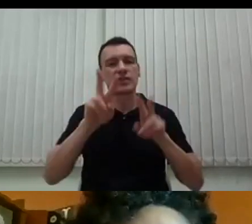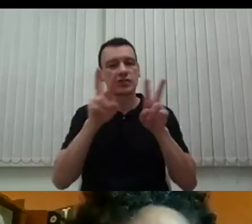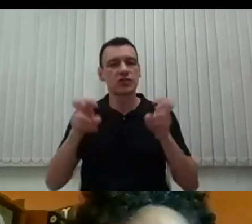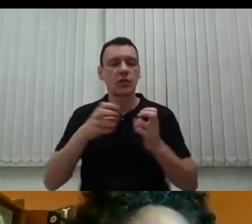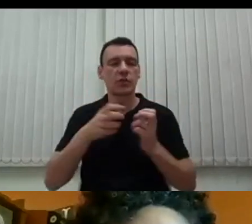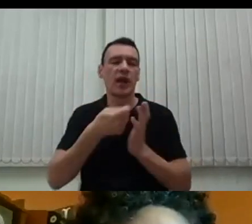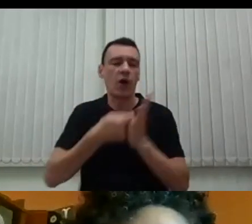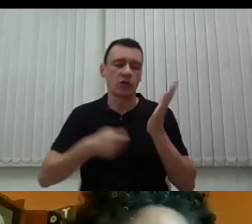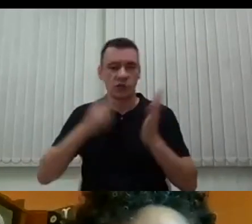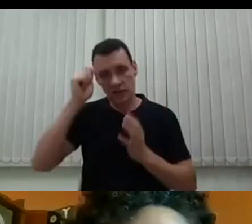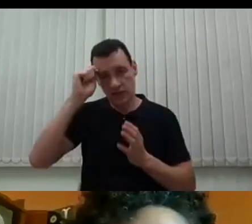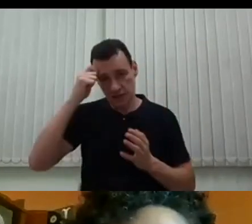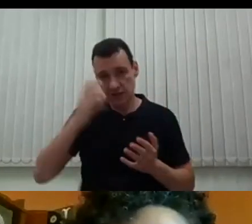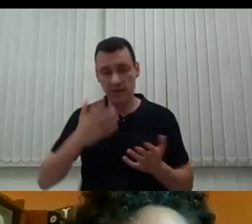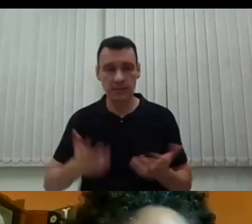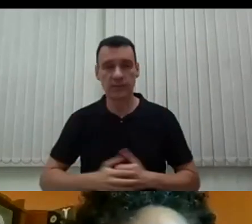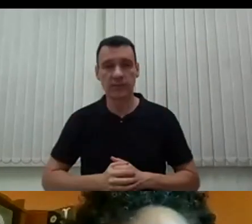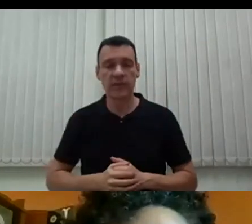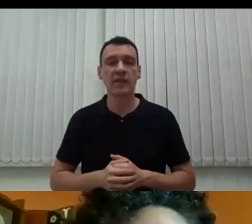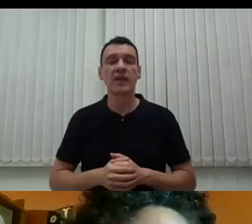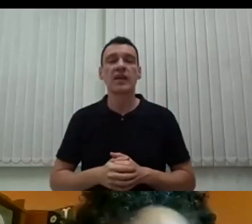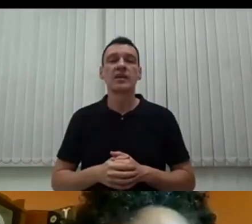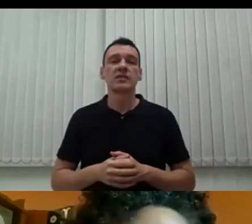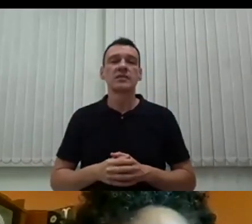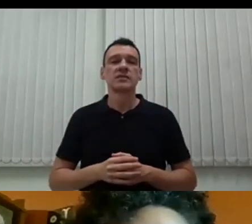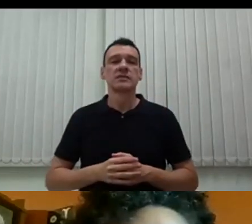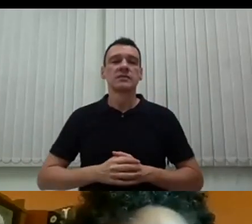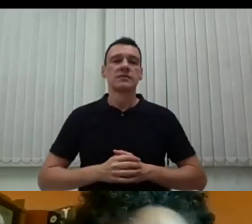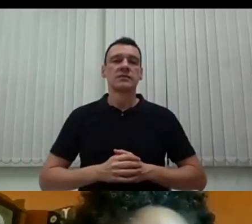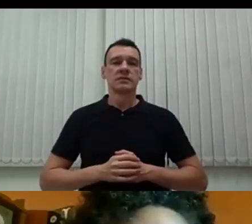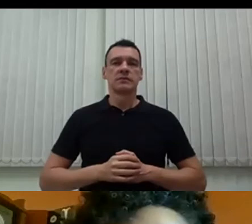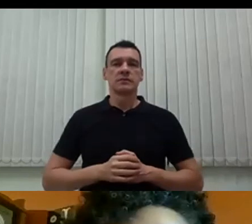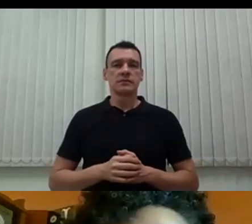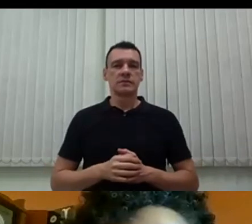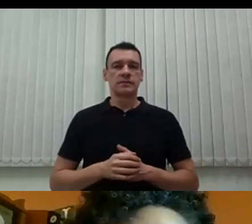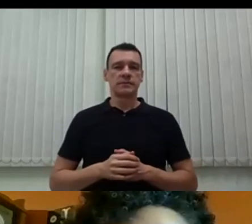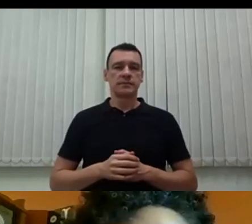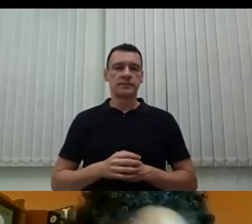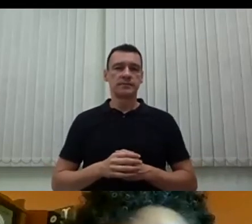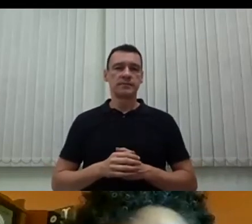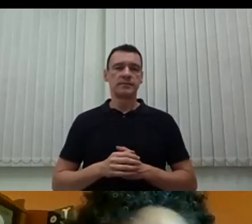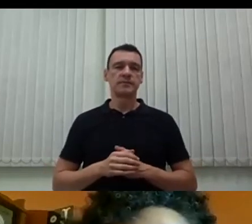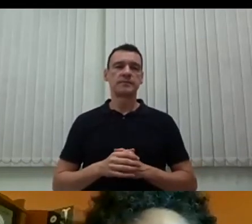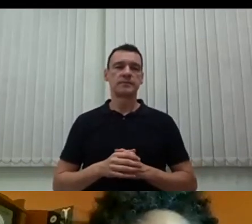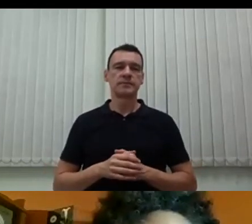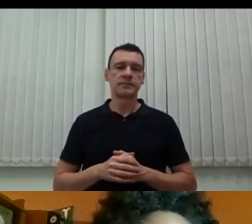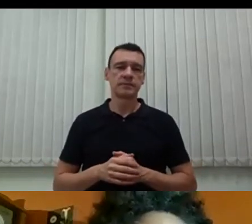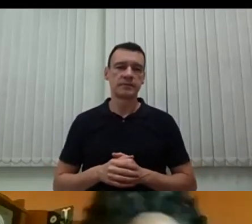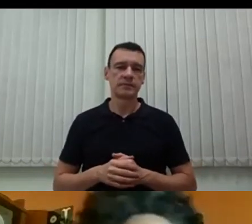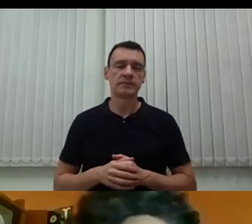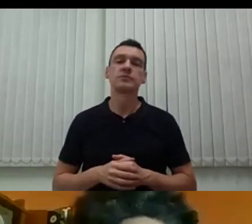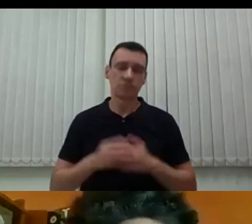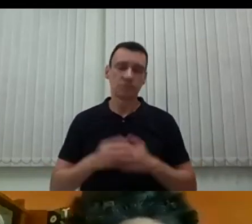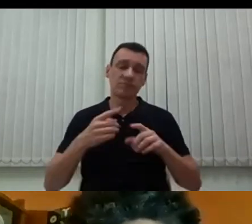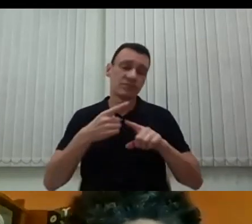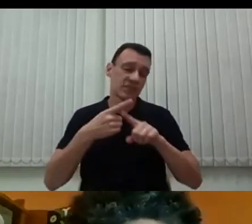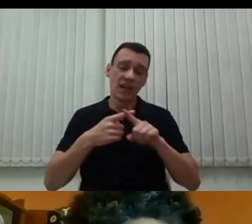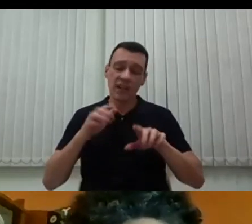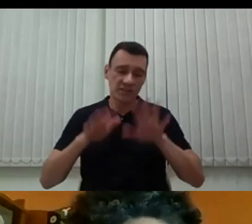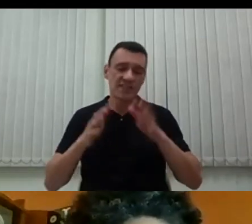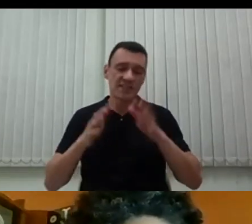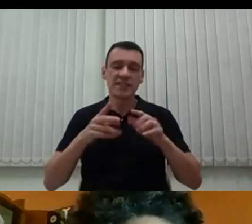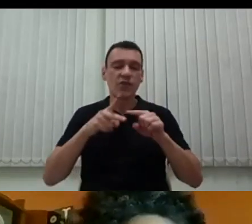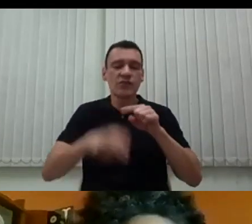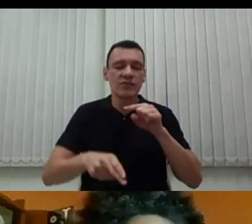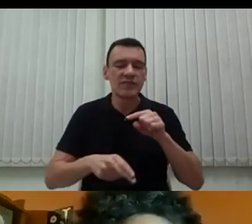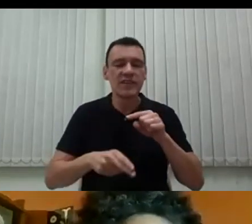racista mesmo, com o racismo institucional permeado, que te impossibilita desenvolver um bom trabalho nesse sentido. E sempre